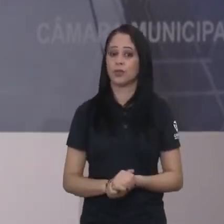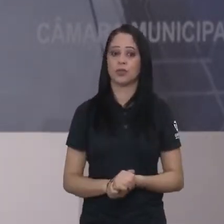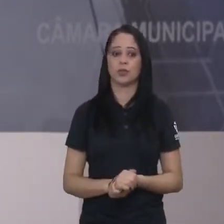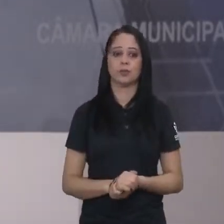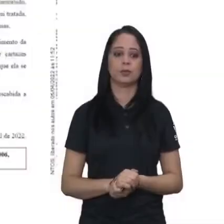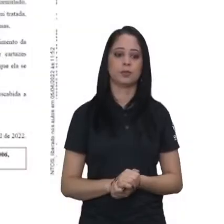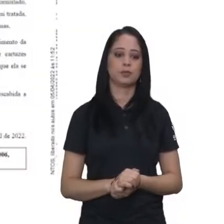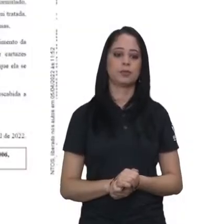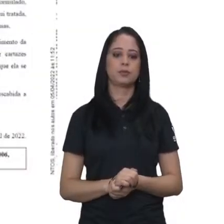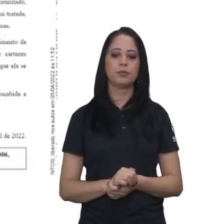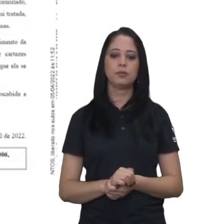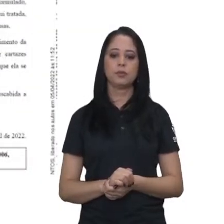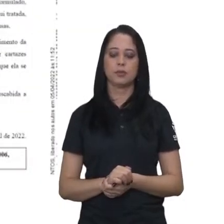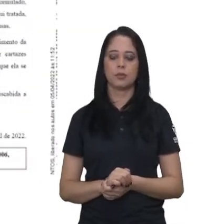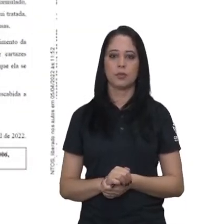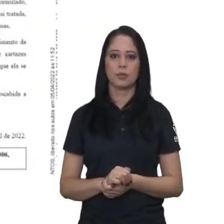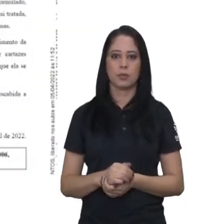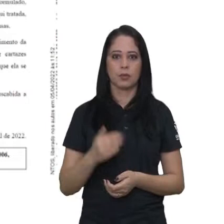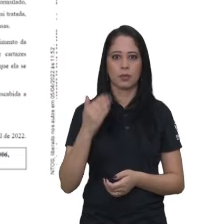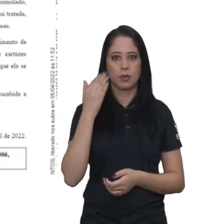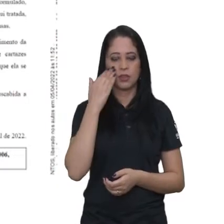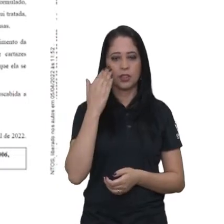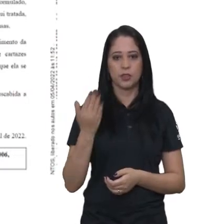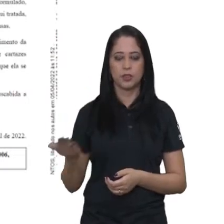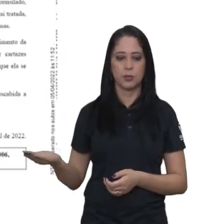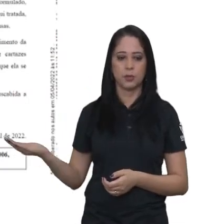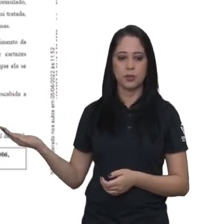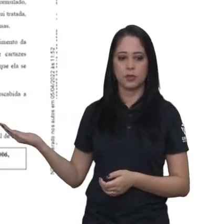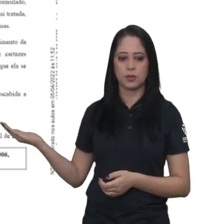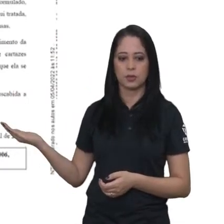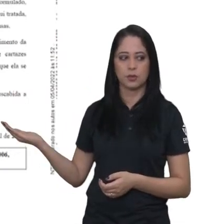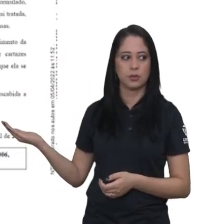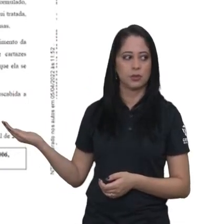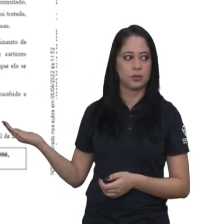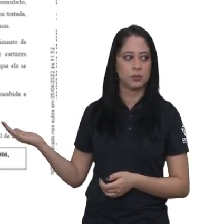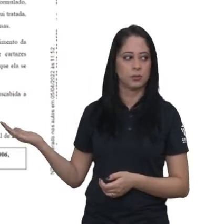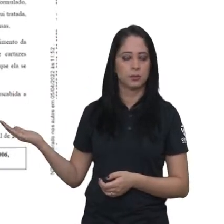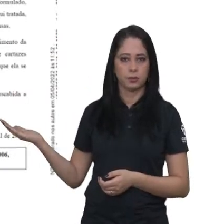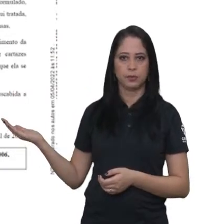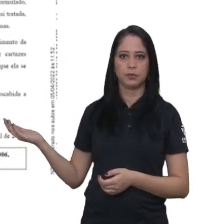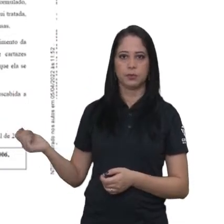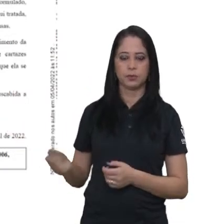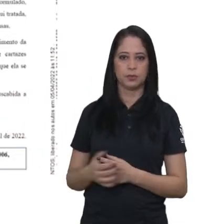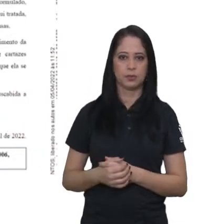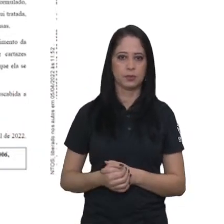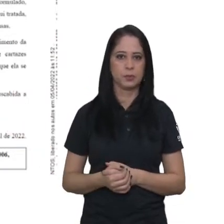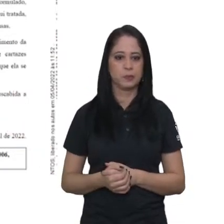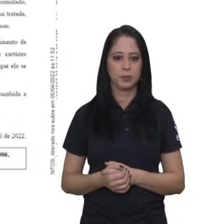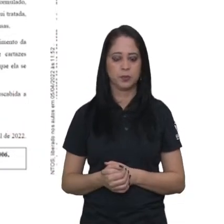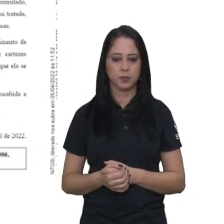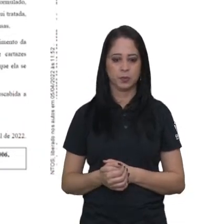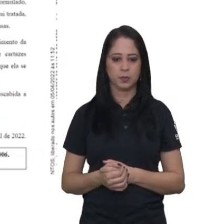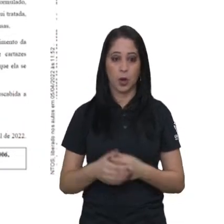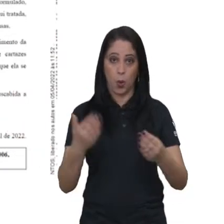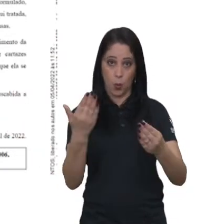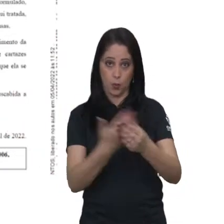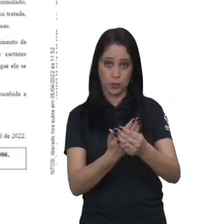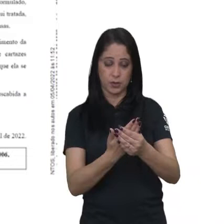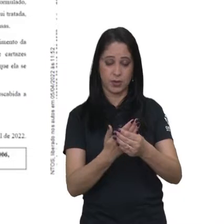Aqui eu estou dando só um exemplo, é uma ação, uma dessas ações demolitórias, onde inicialmente, eu não sei se eu vou conseguir ver aqui,